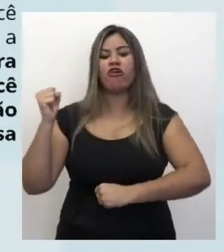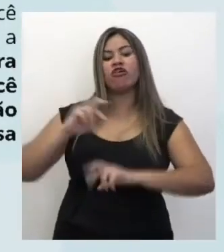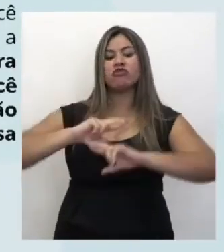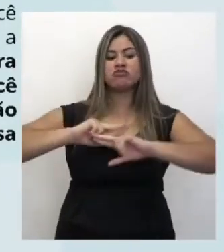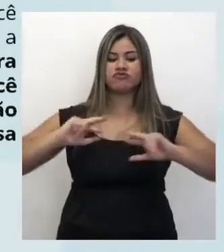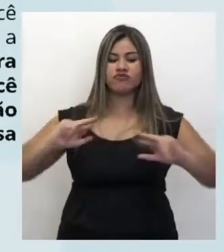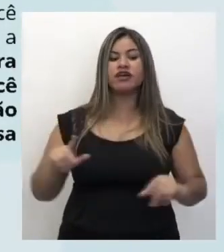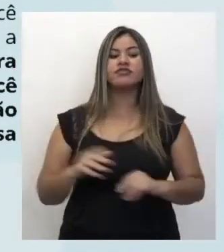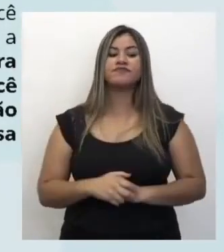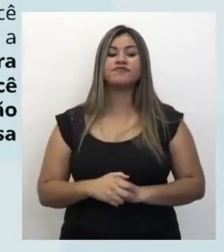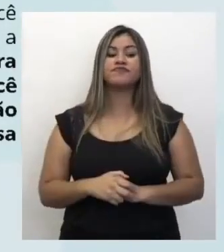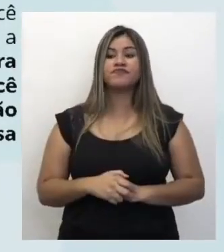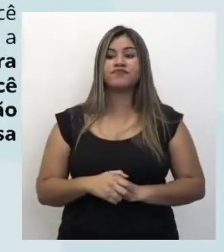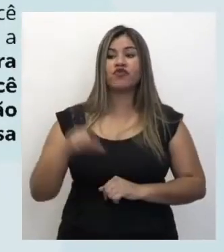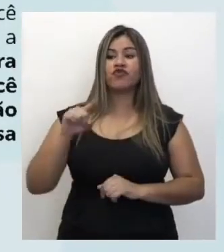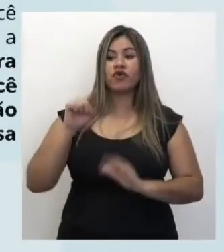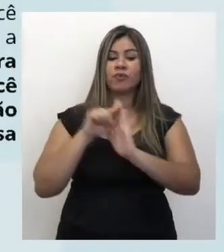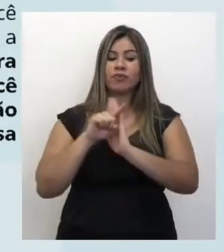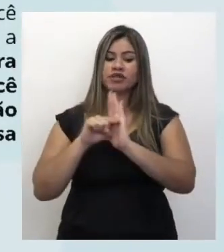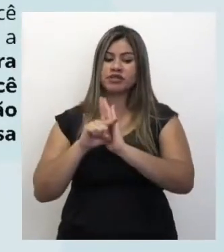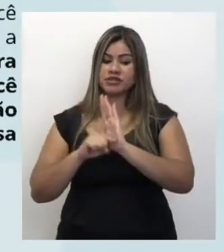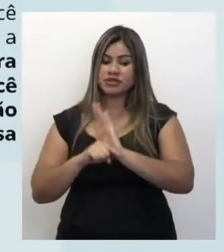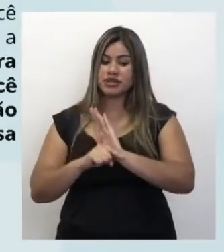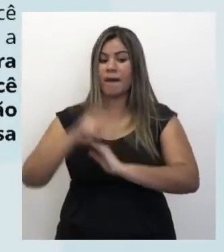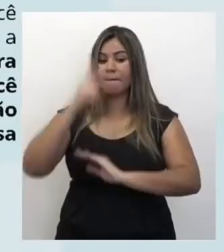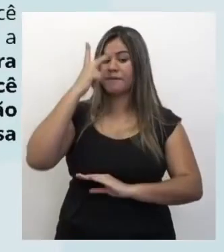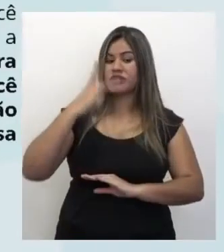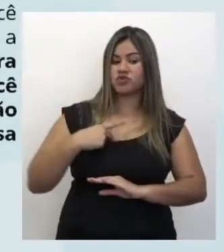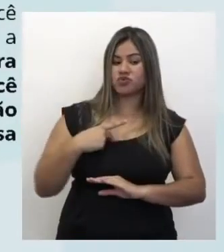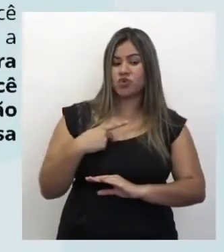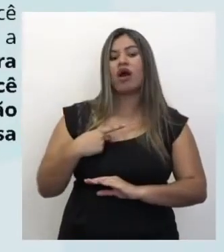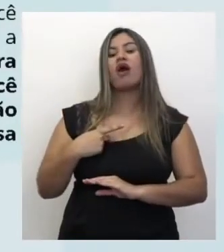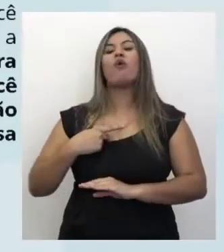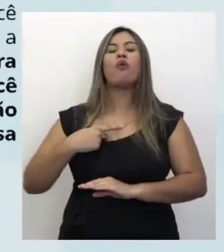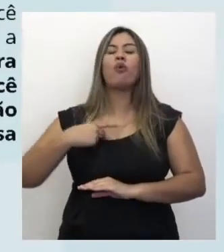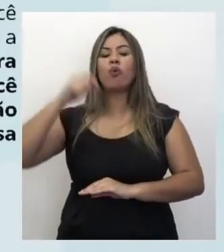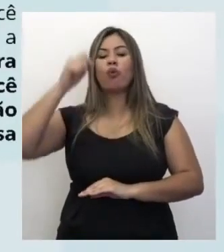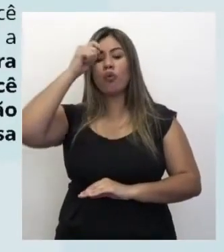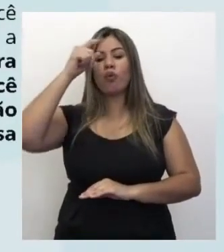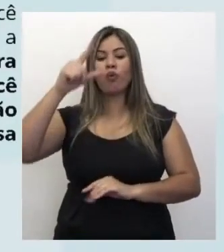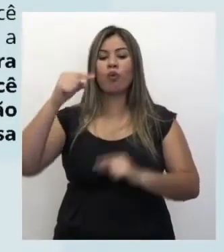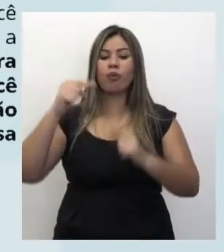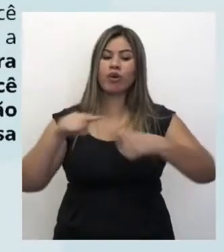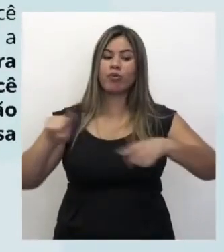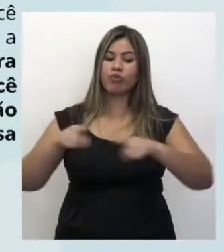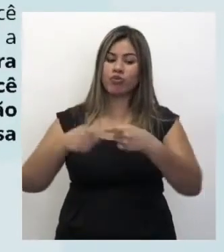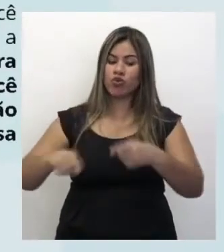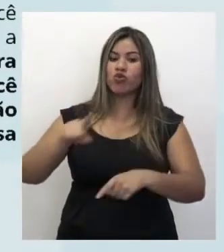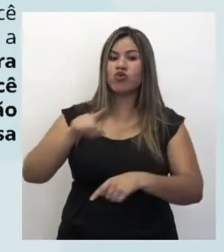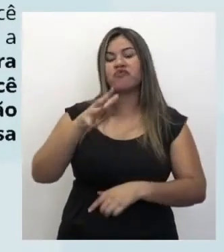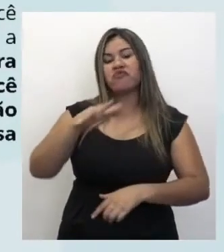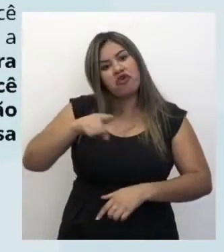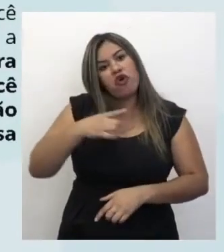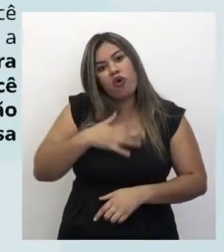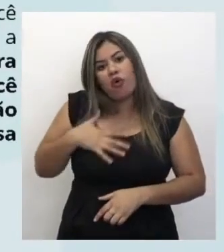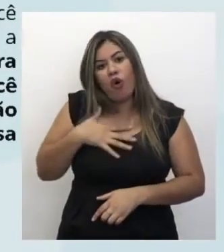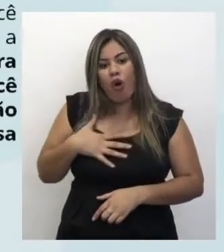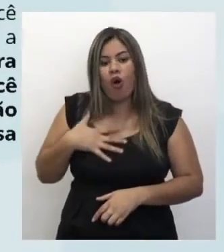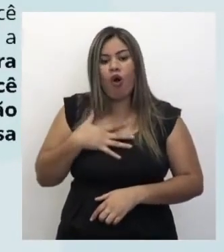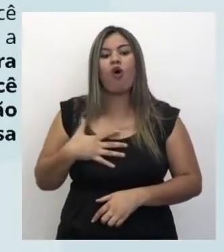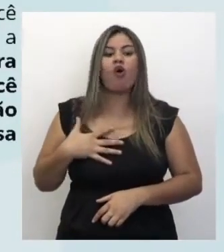etc. Você vai pesquisar no seu repertório cultural, ou seja, nas canções que você ouve, que